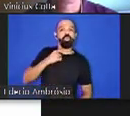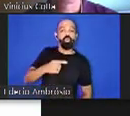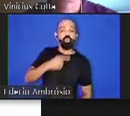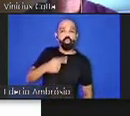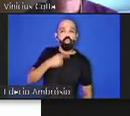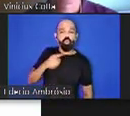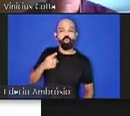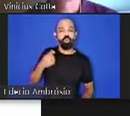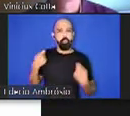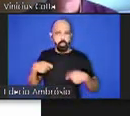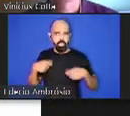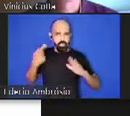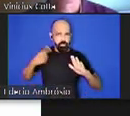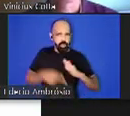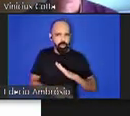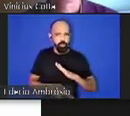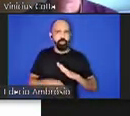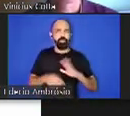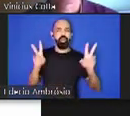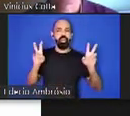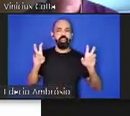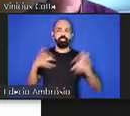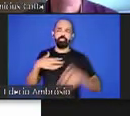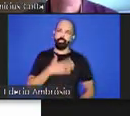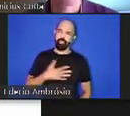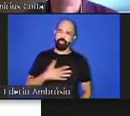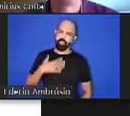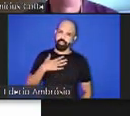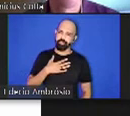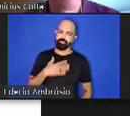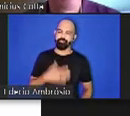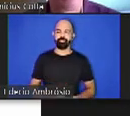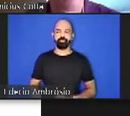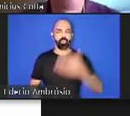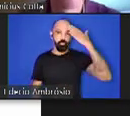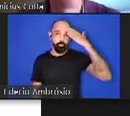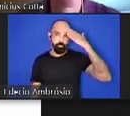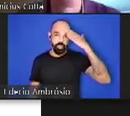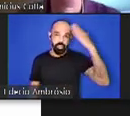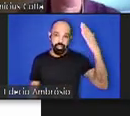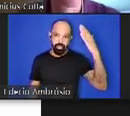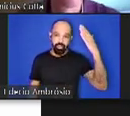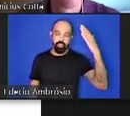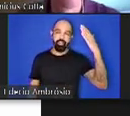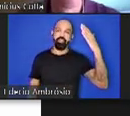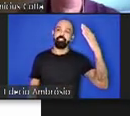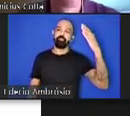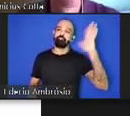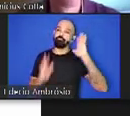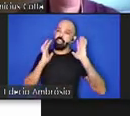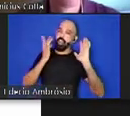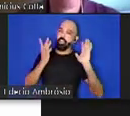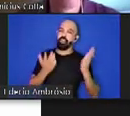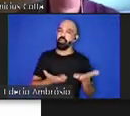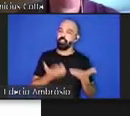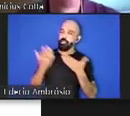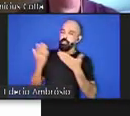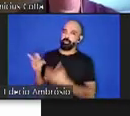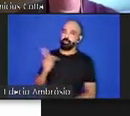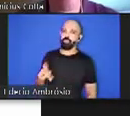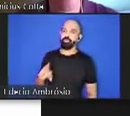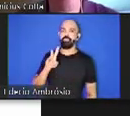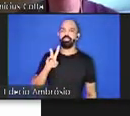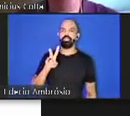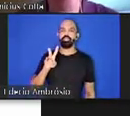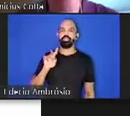algum assunto, será um grande prazer. Obrigada, e acho que eu passo a palavra ao professor Vinícius de volta,